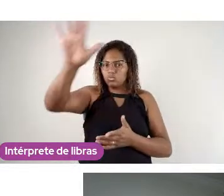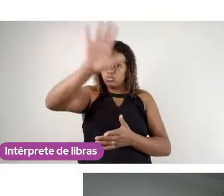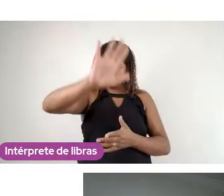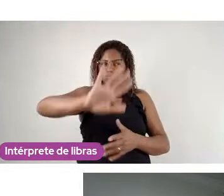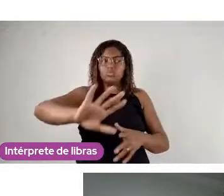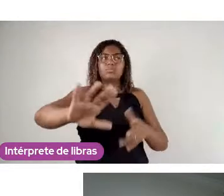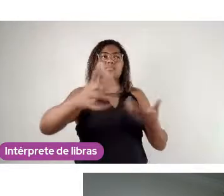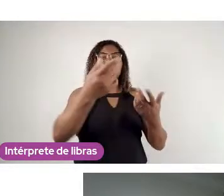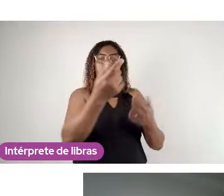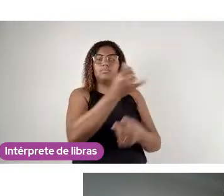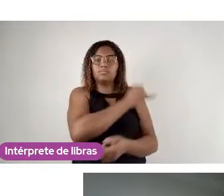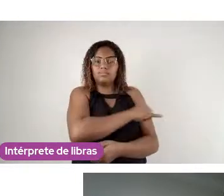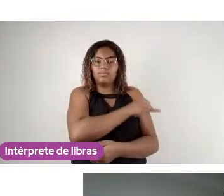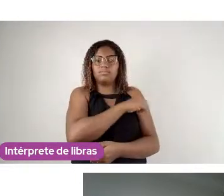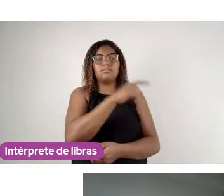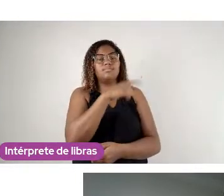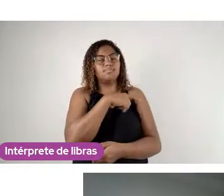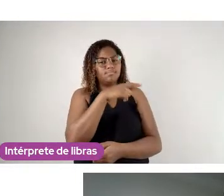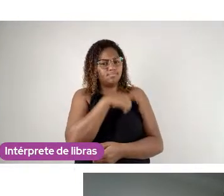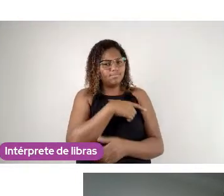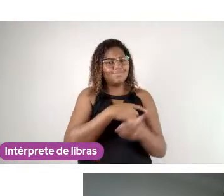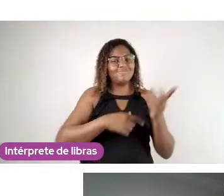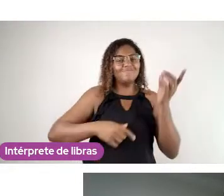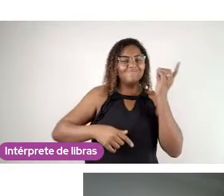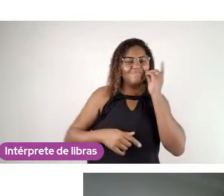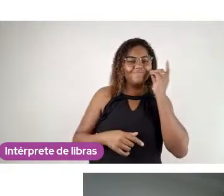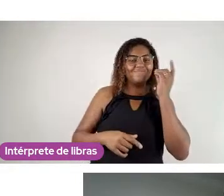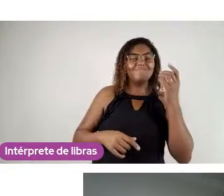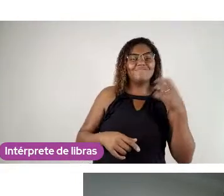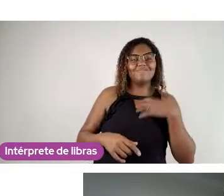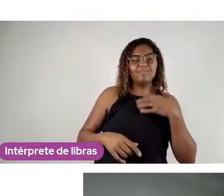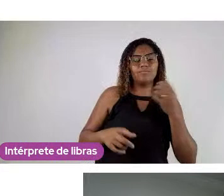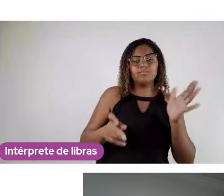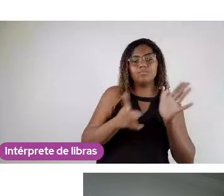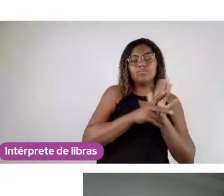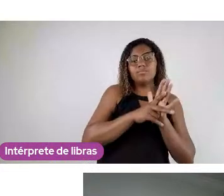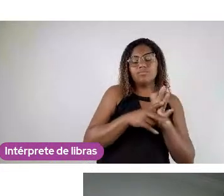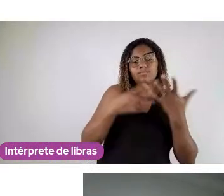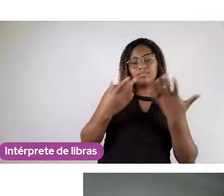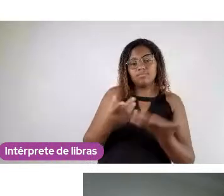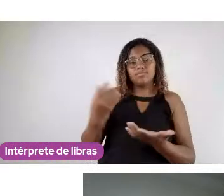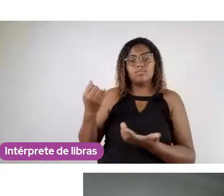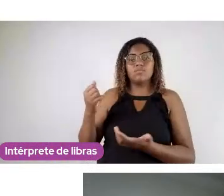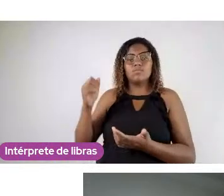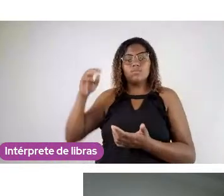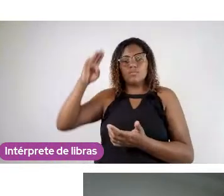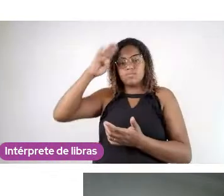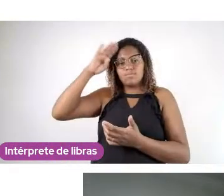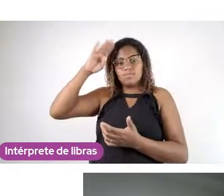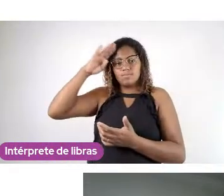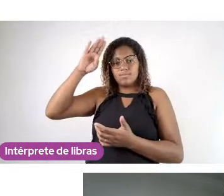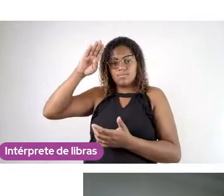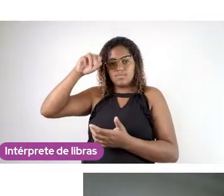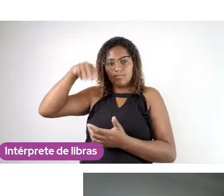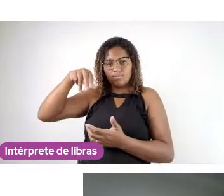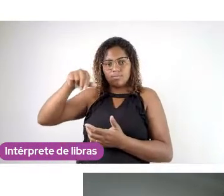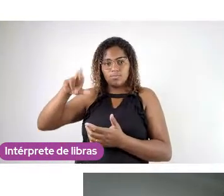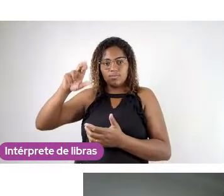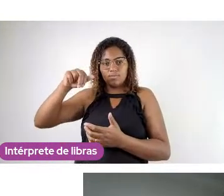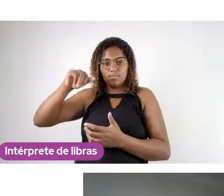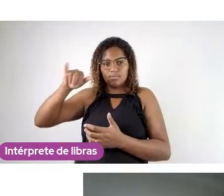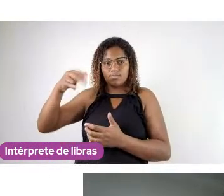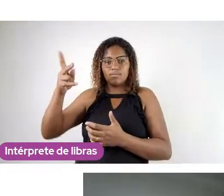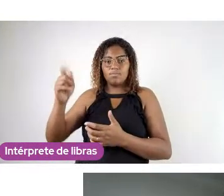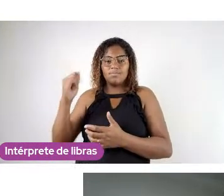essa vocação para o ambiente marinho, é fundamental que ele inicie isso quanto antes e que sirva